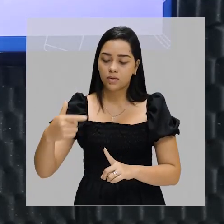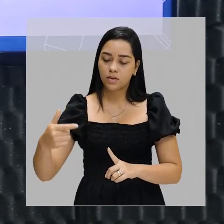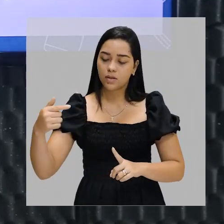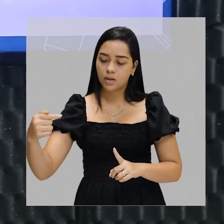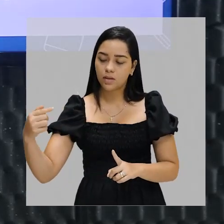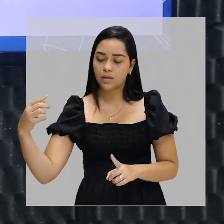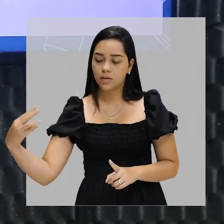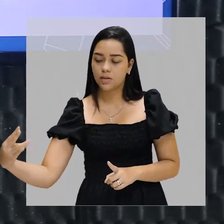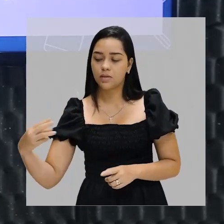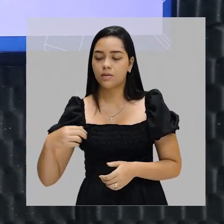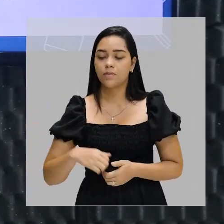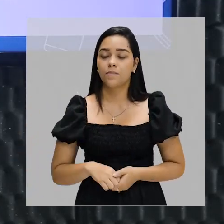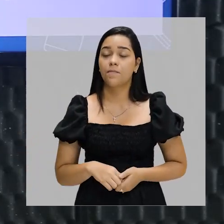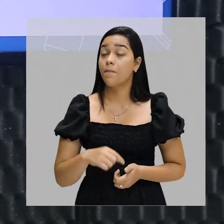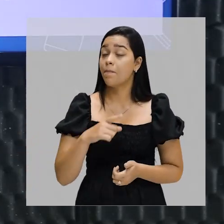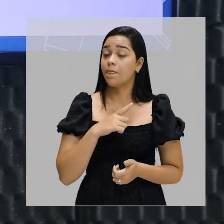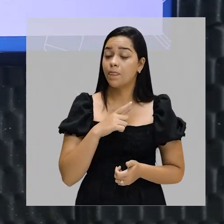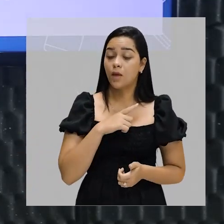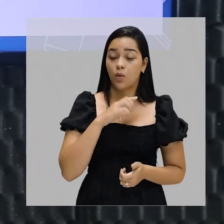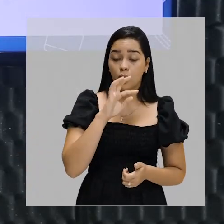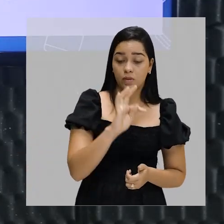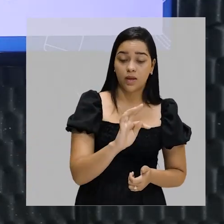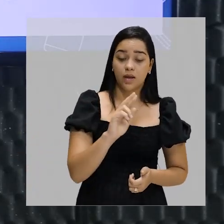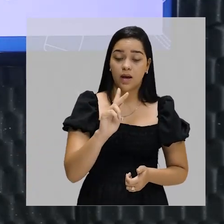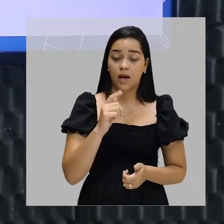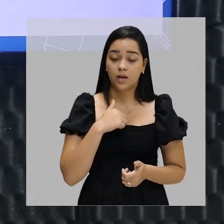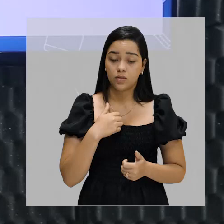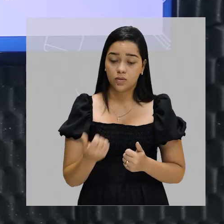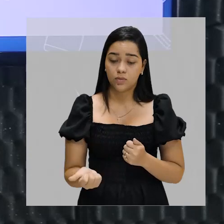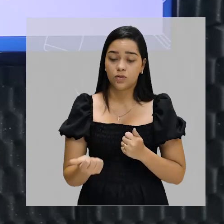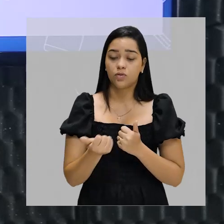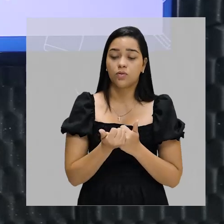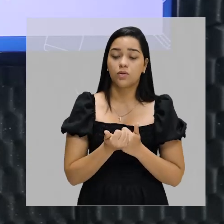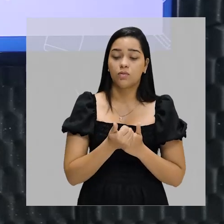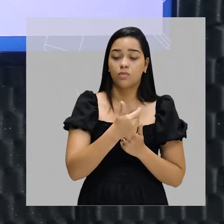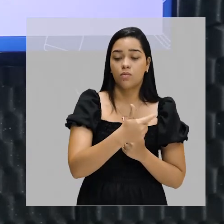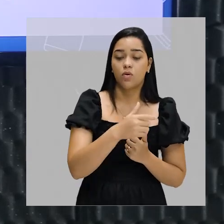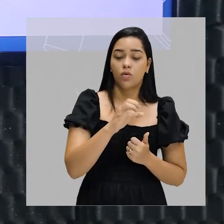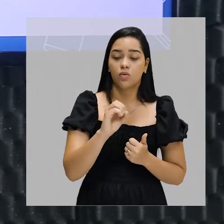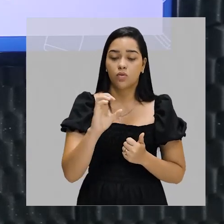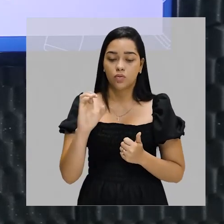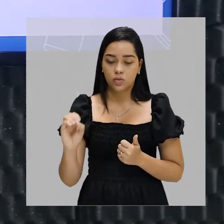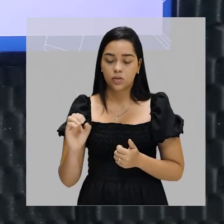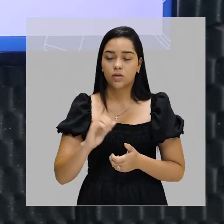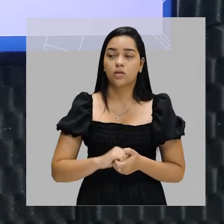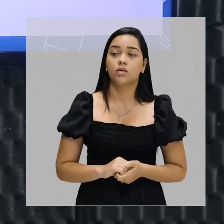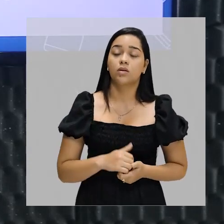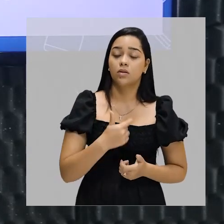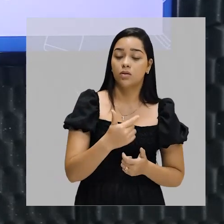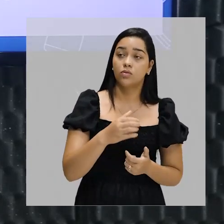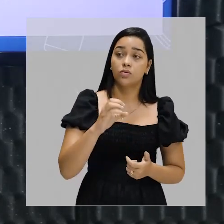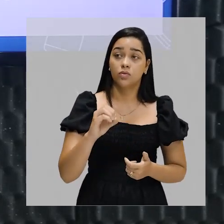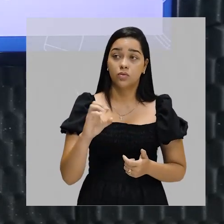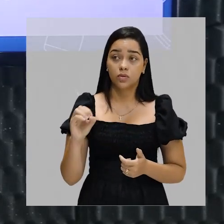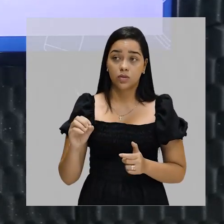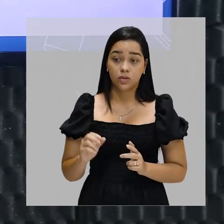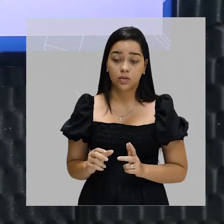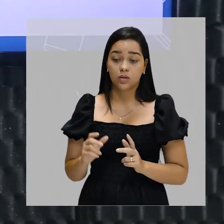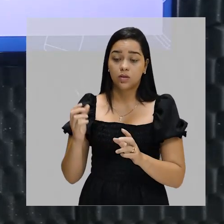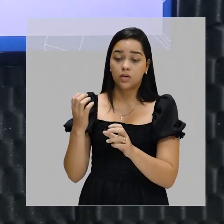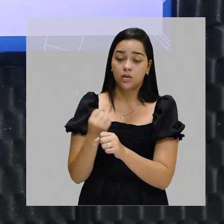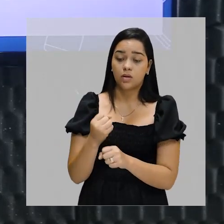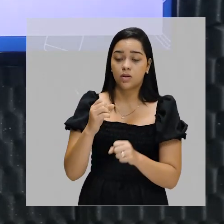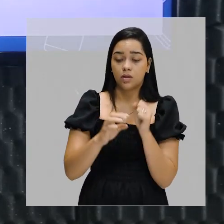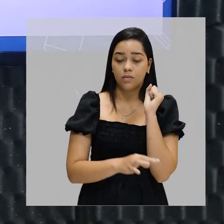certo? Então, onde tiver o TK, eu vou substituir por 200. Então, 200 vai ser igual a